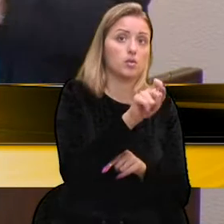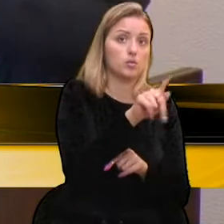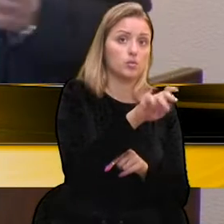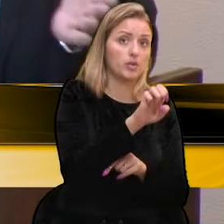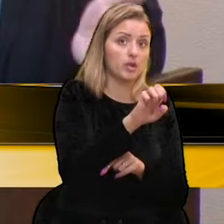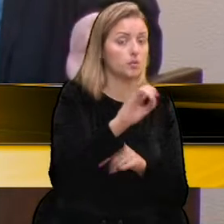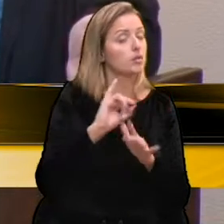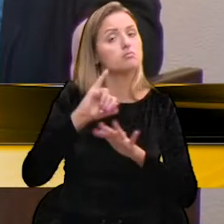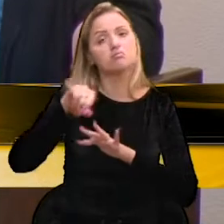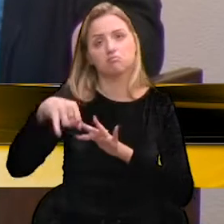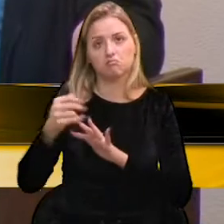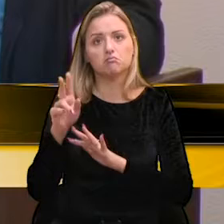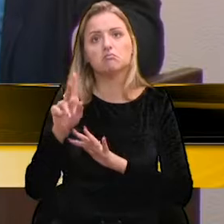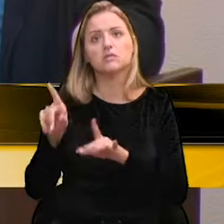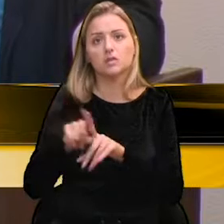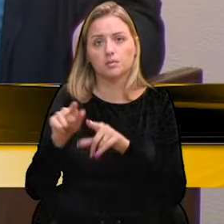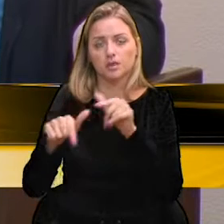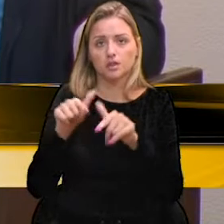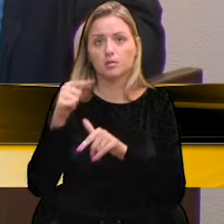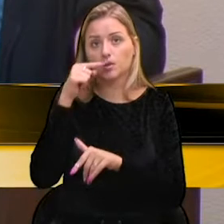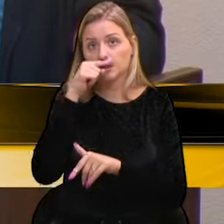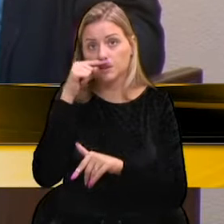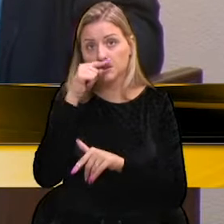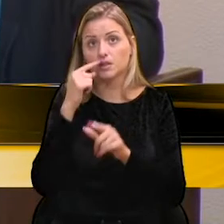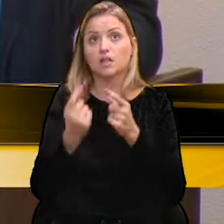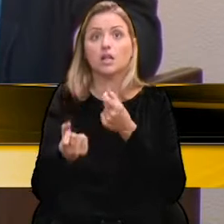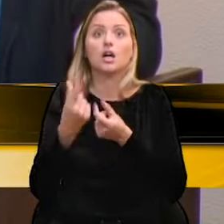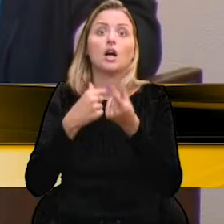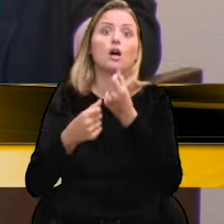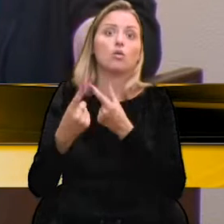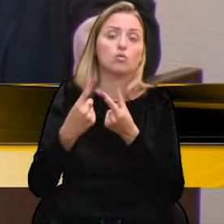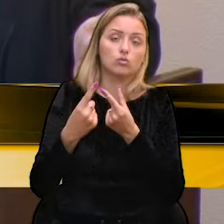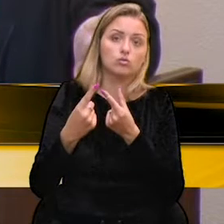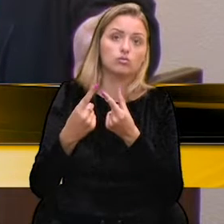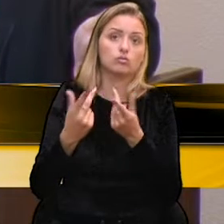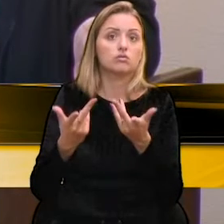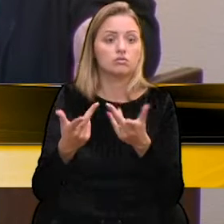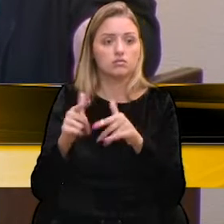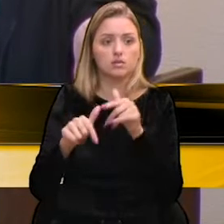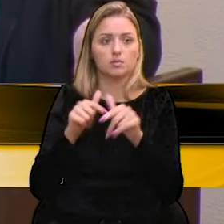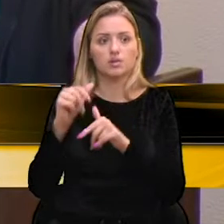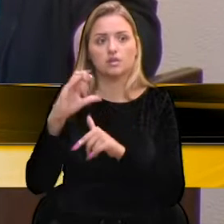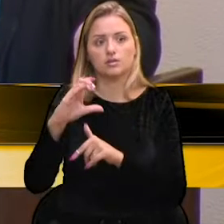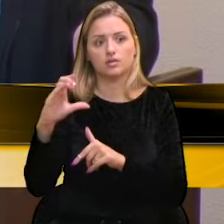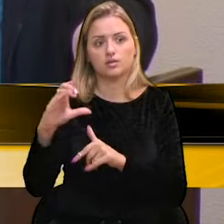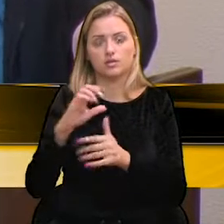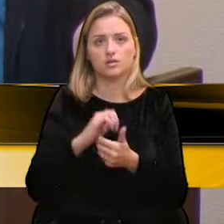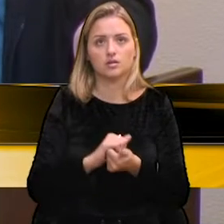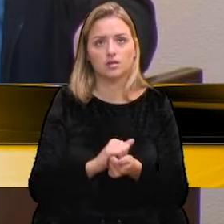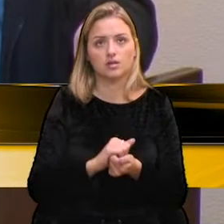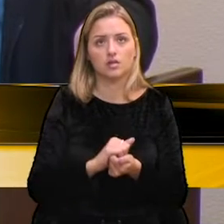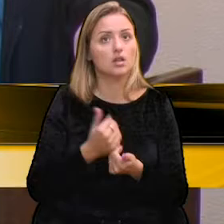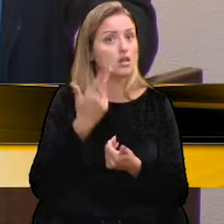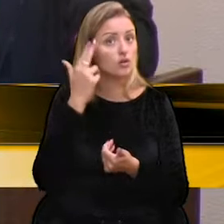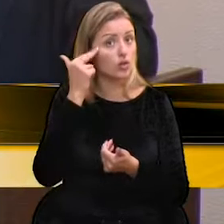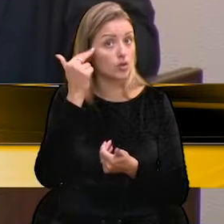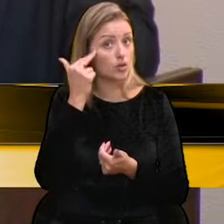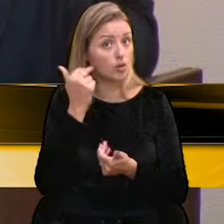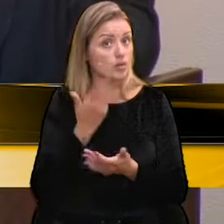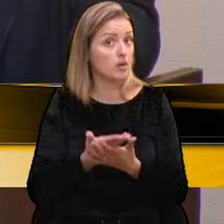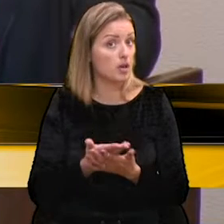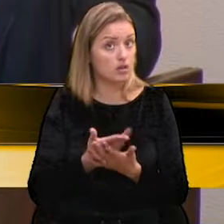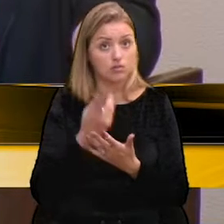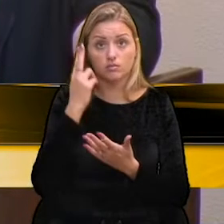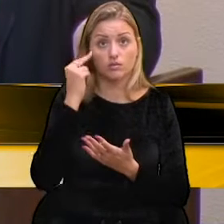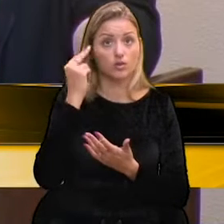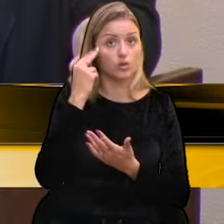foram aproveitados no governo Sartori, alguns até em cargos de confiança, né? Muito natural isso, muito